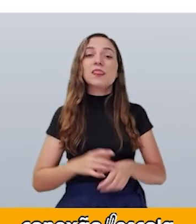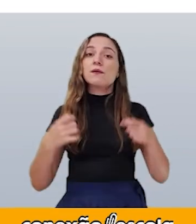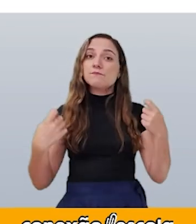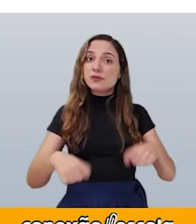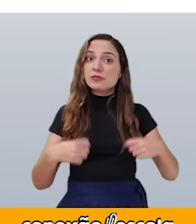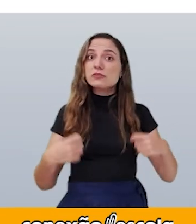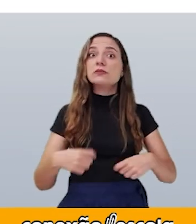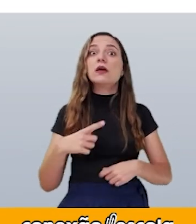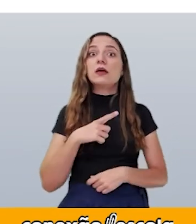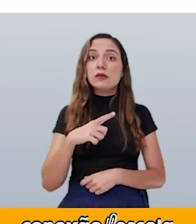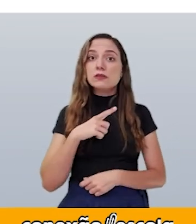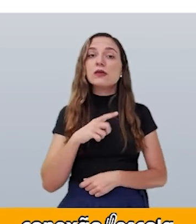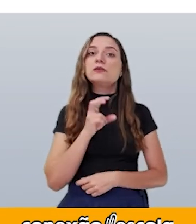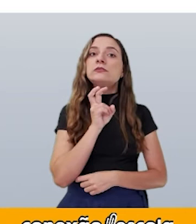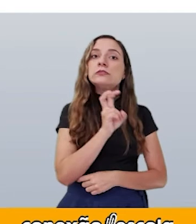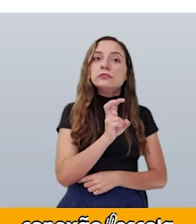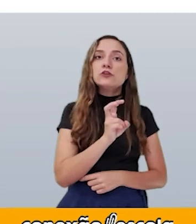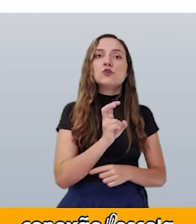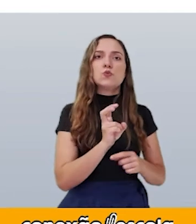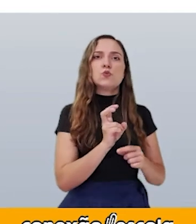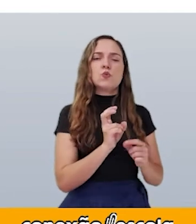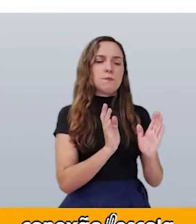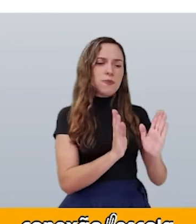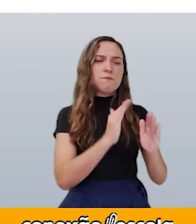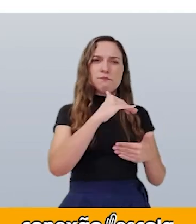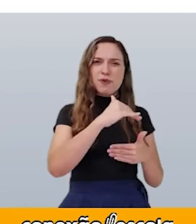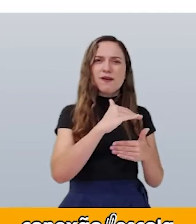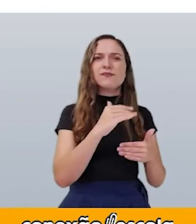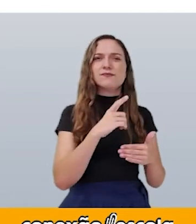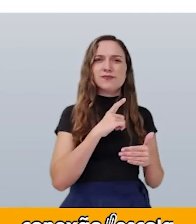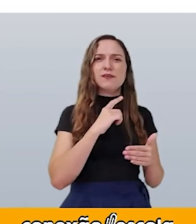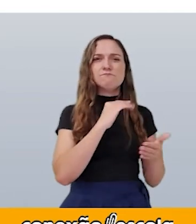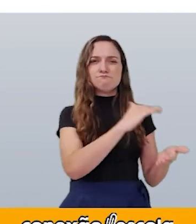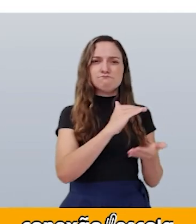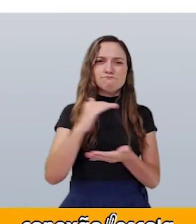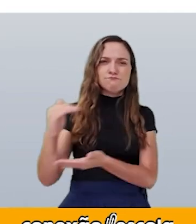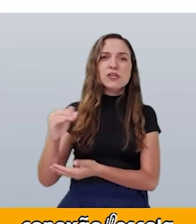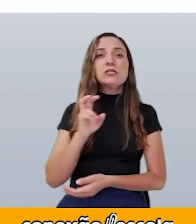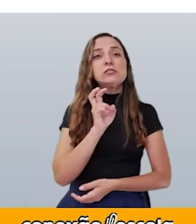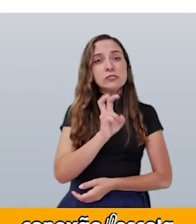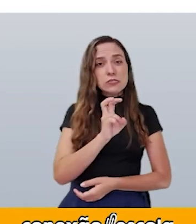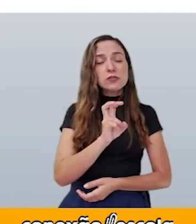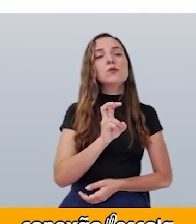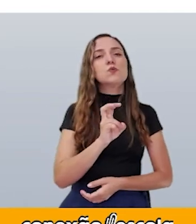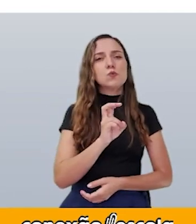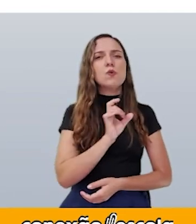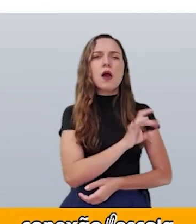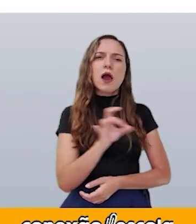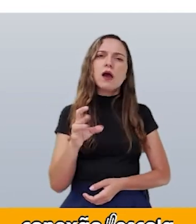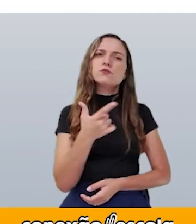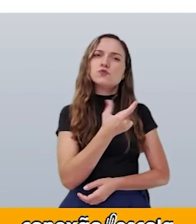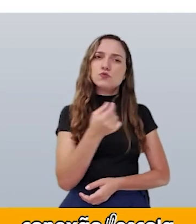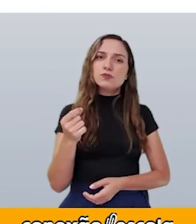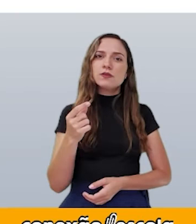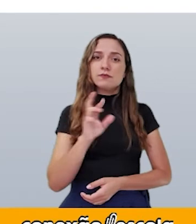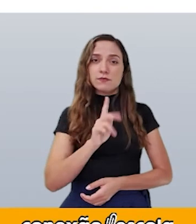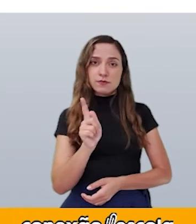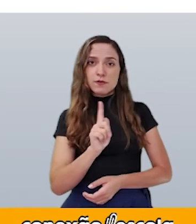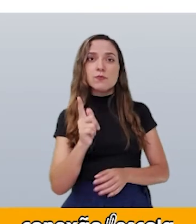eu preciso de 5 latas iguais a essa, de 200 gramas, para ter